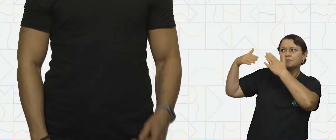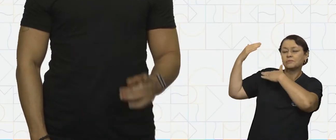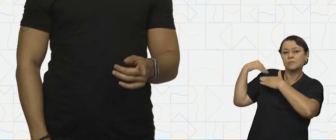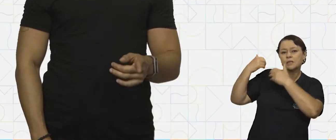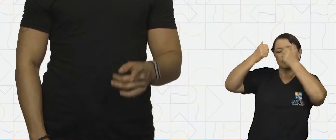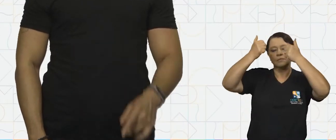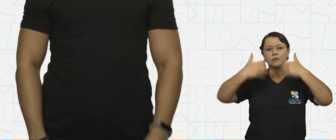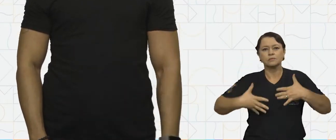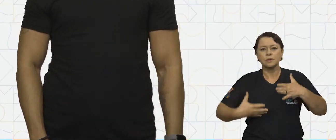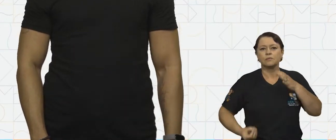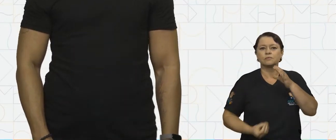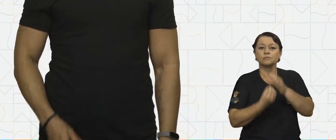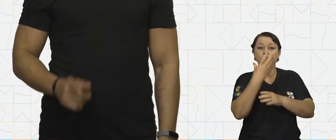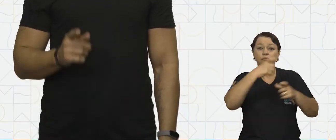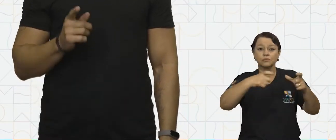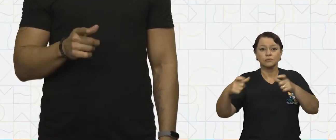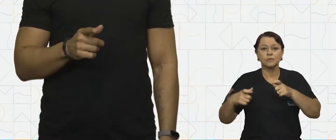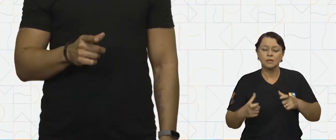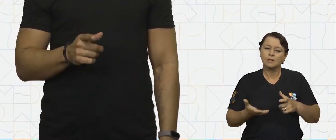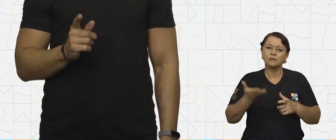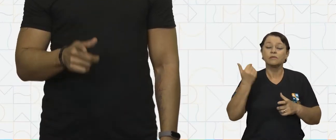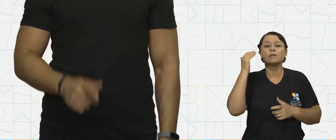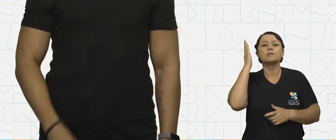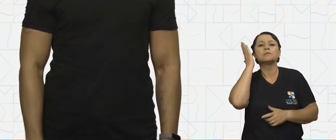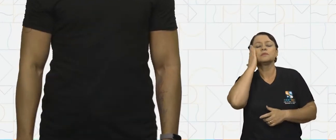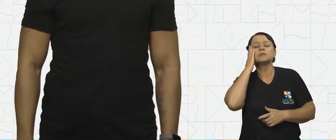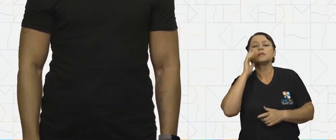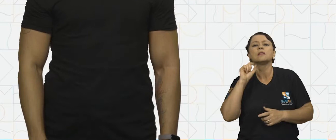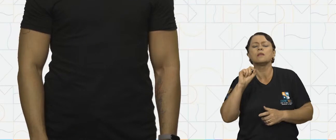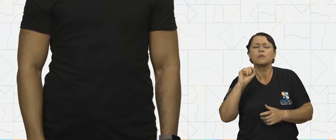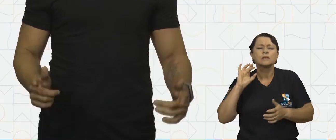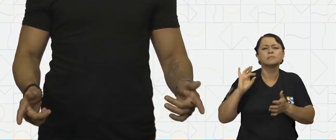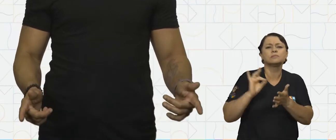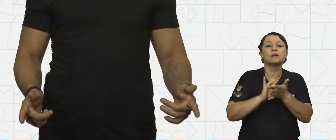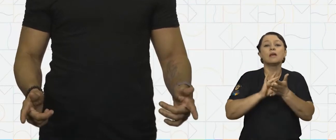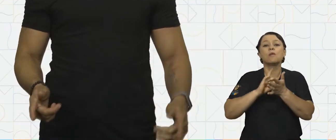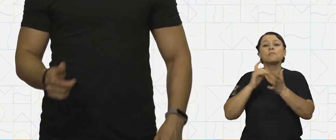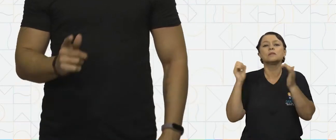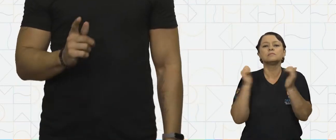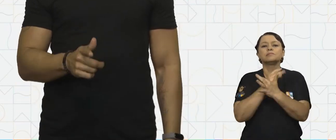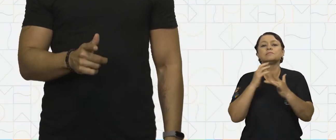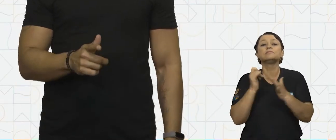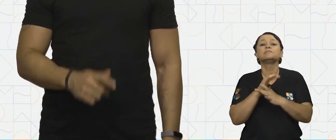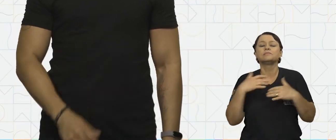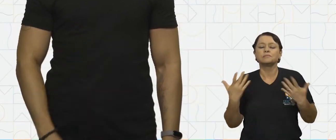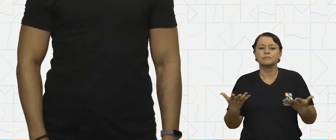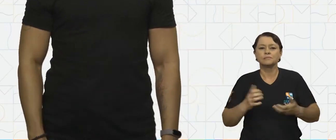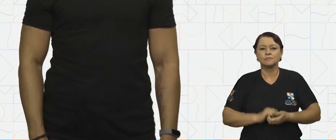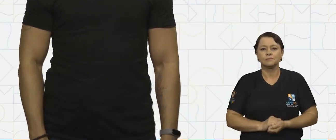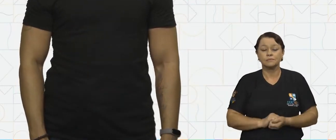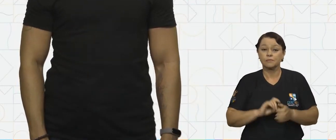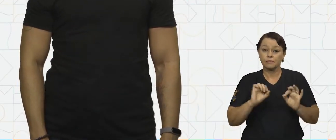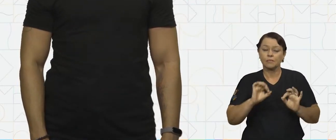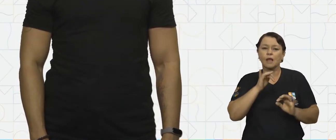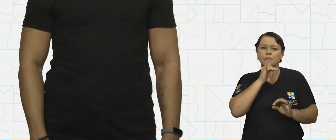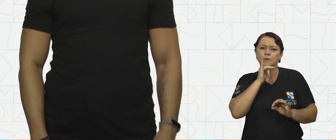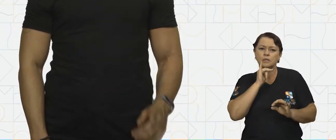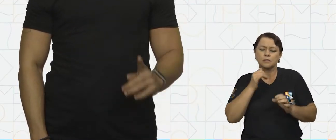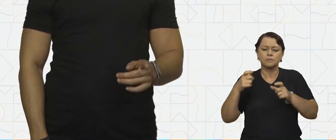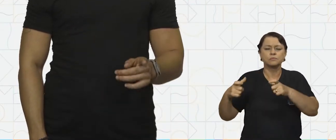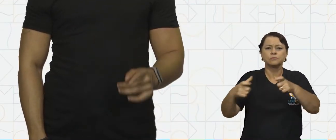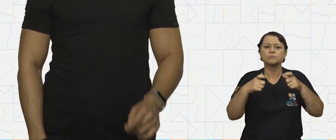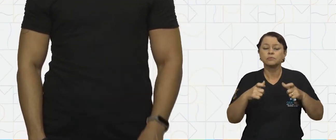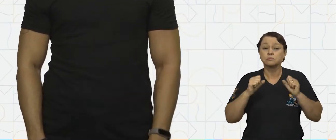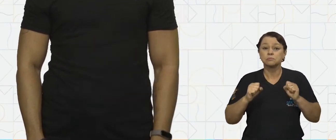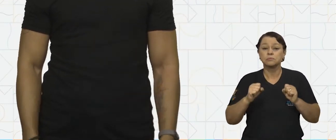falarmos sobre o nascimento das cidades, vamos entender o que de fato é uma cidade. Um exemplo: quando falamos em cidade, podemos lembrar